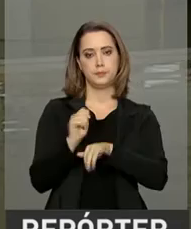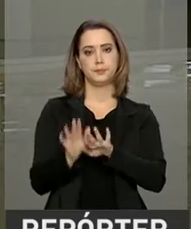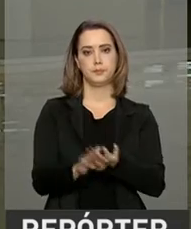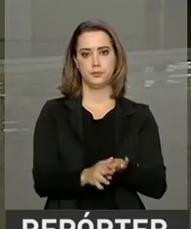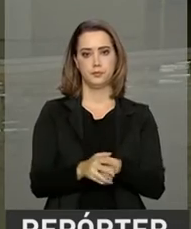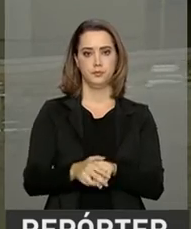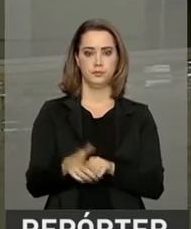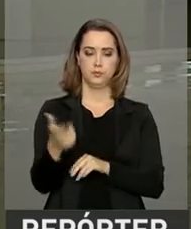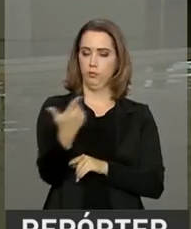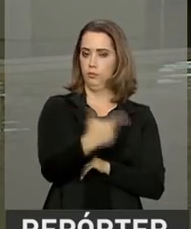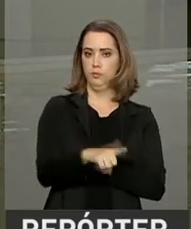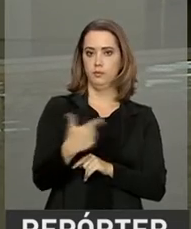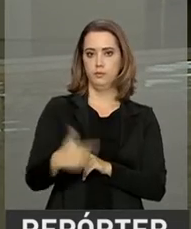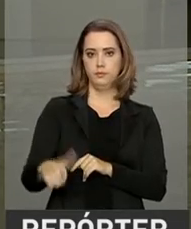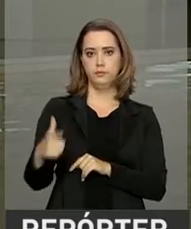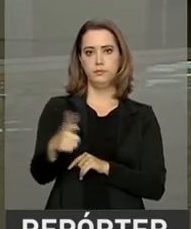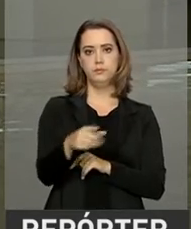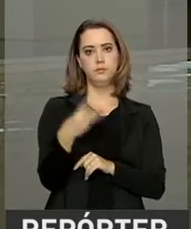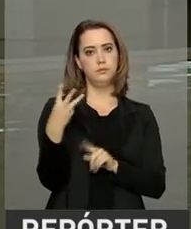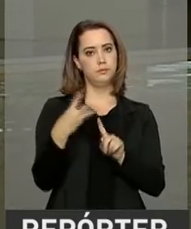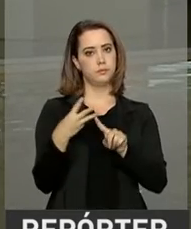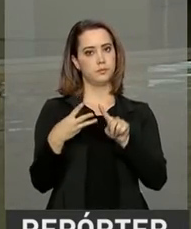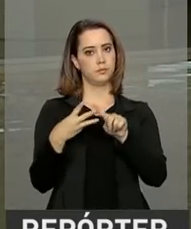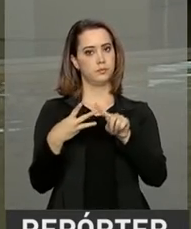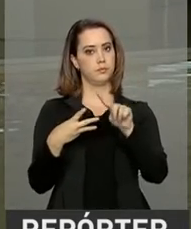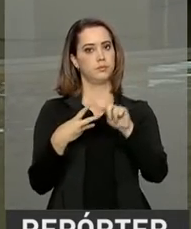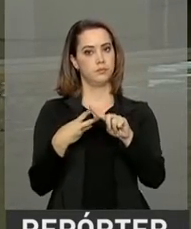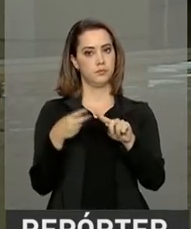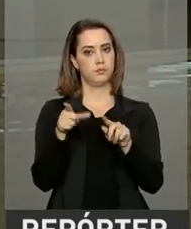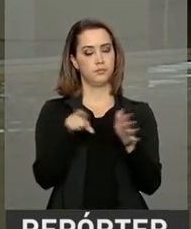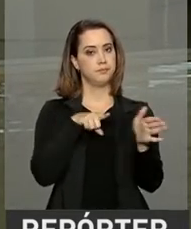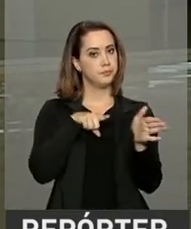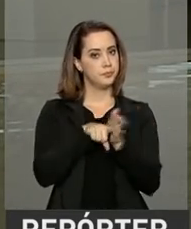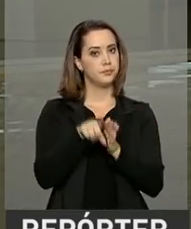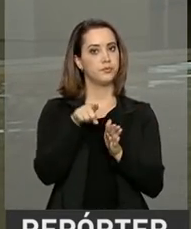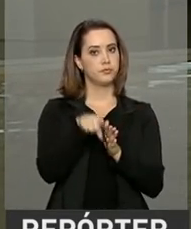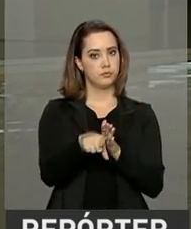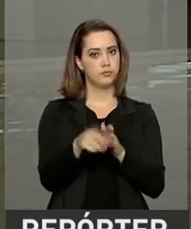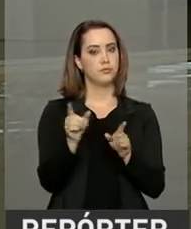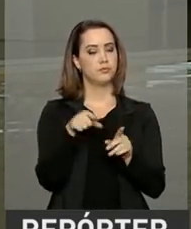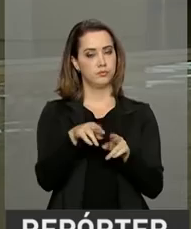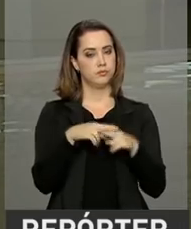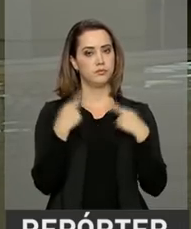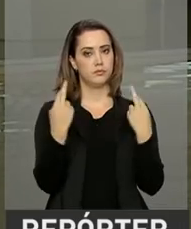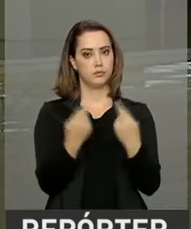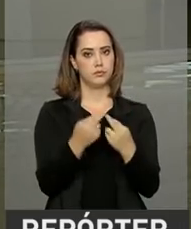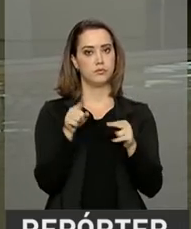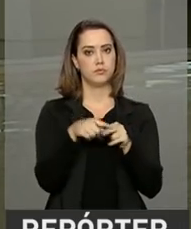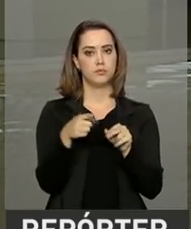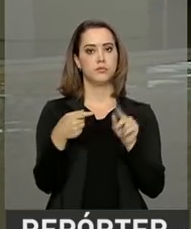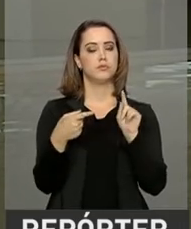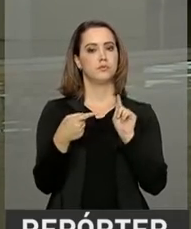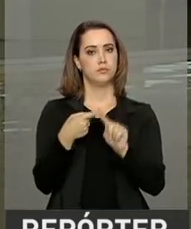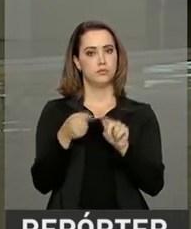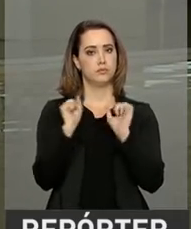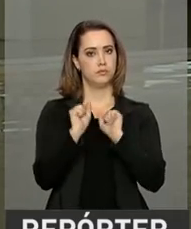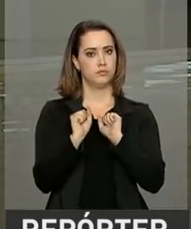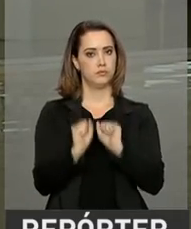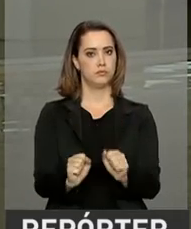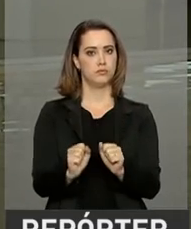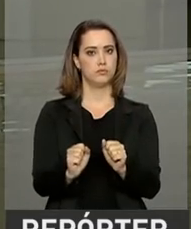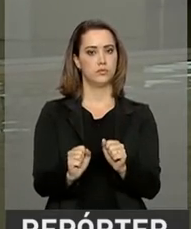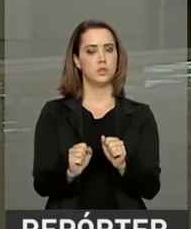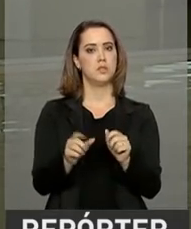outras três questões que foram discutidas nesta reunião sobre infraestrutura são as seguintes a possibilidade da